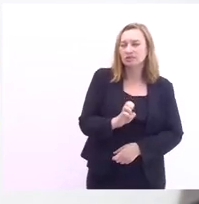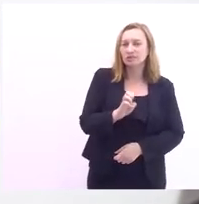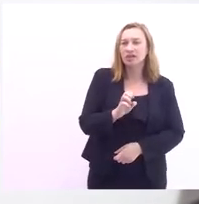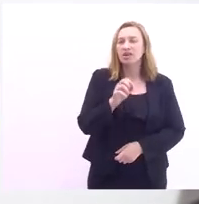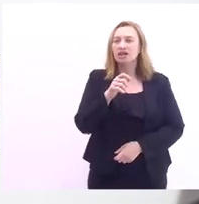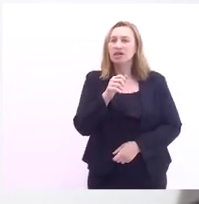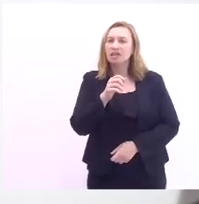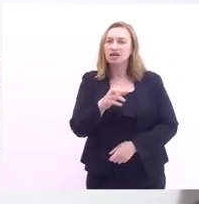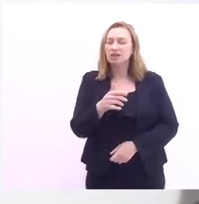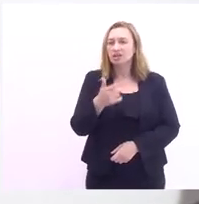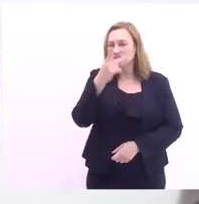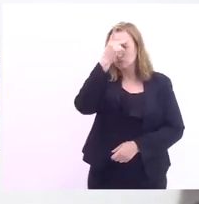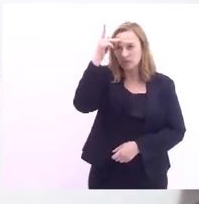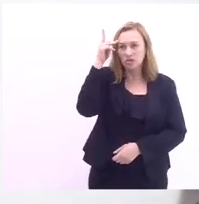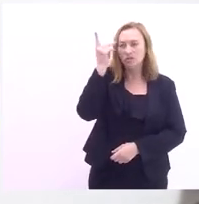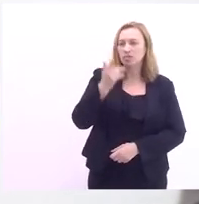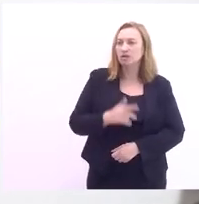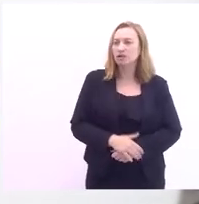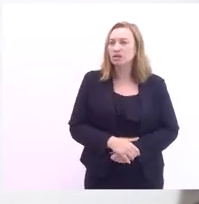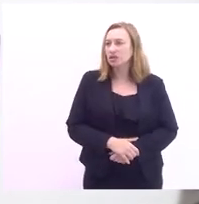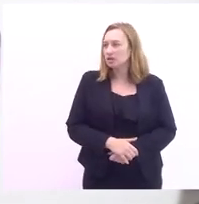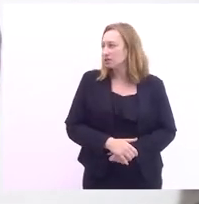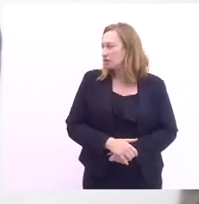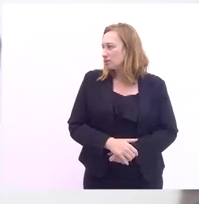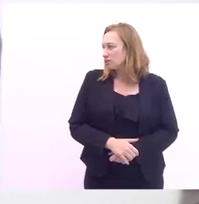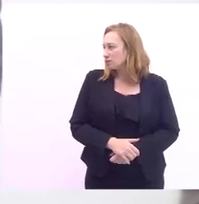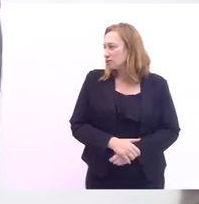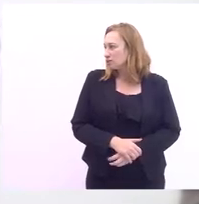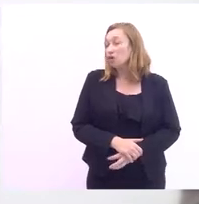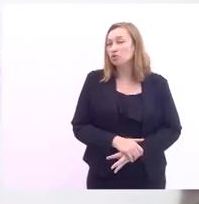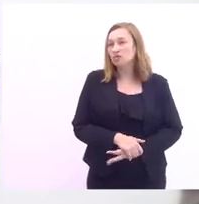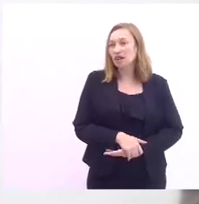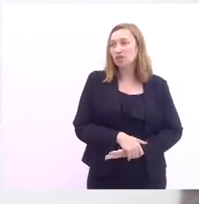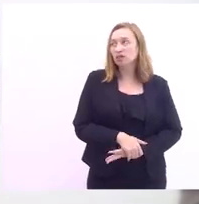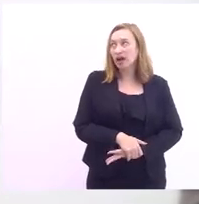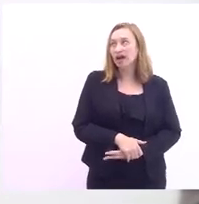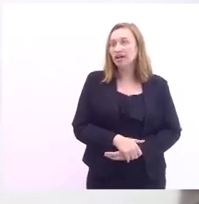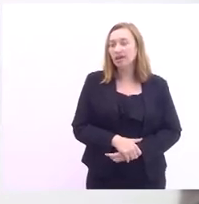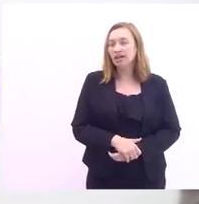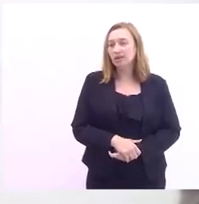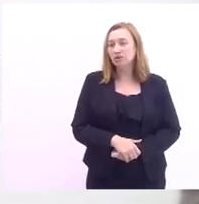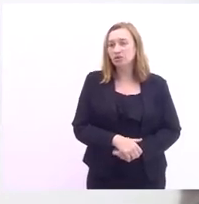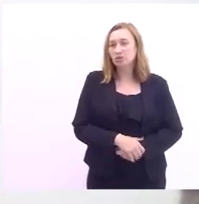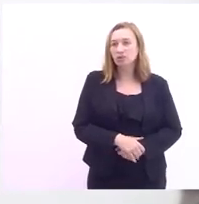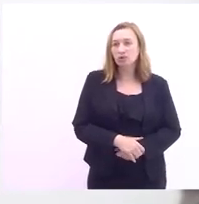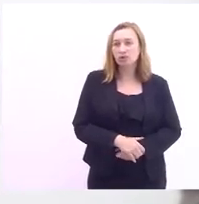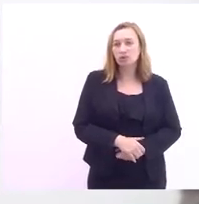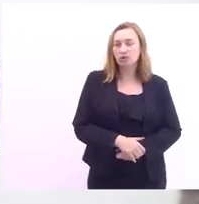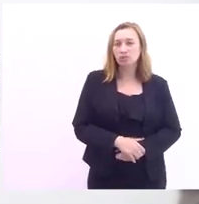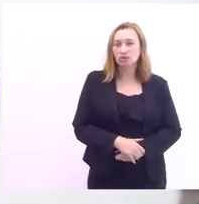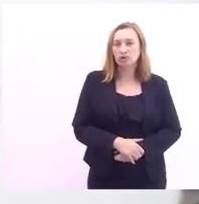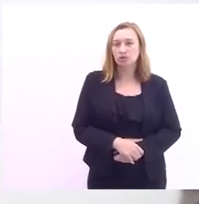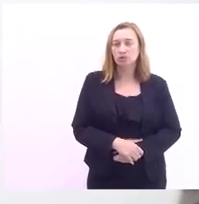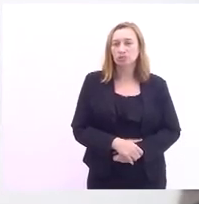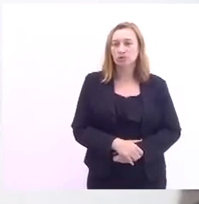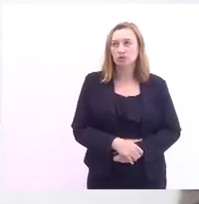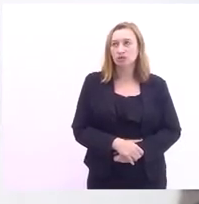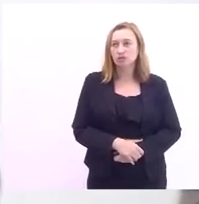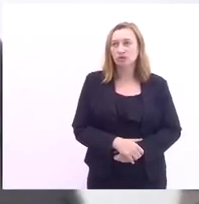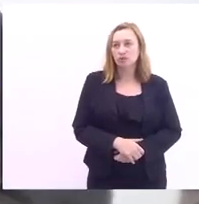humanos é permitido pela lei? Não sei se... Não sei, aqui é,